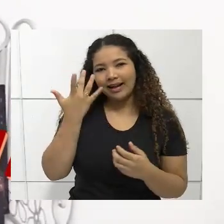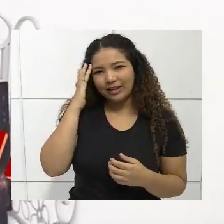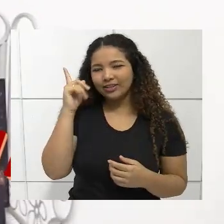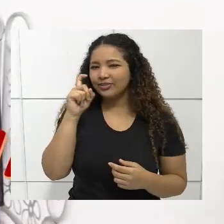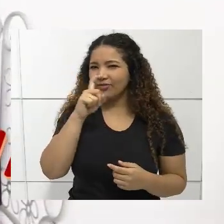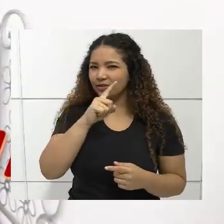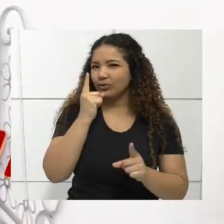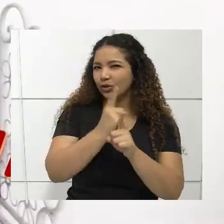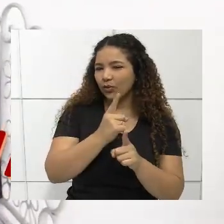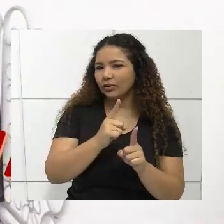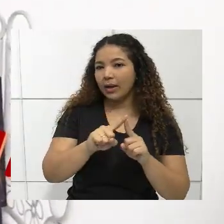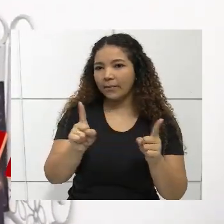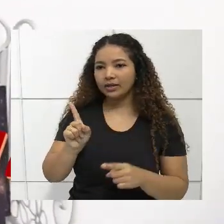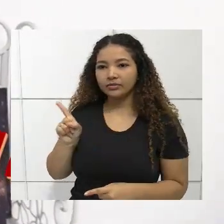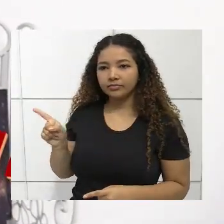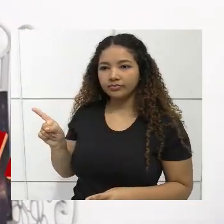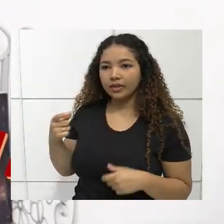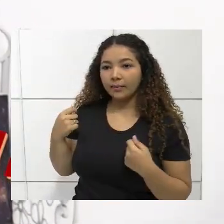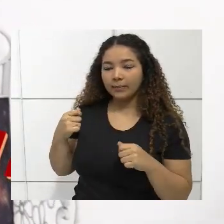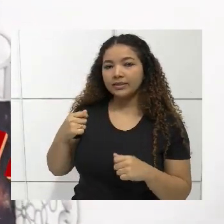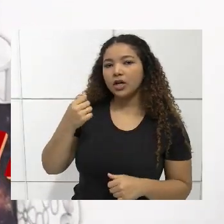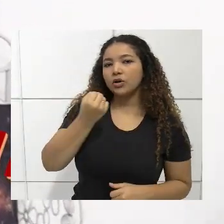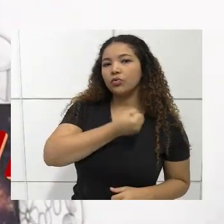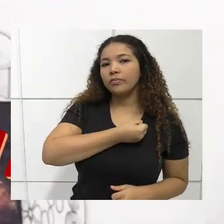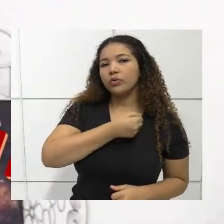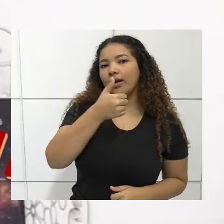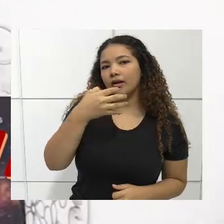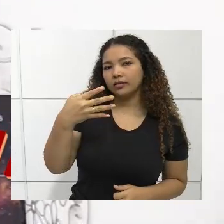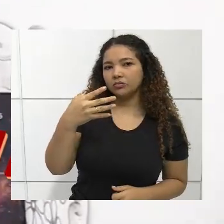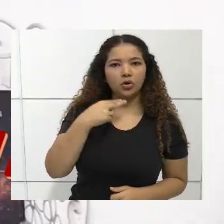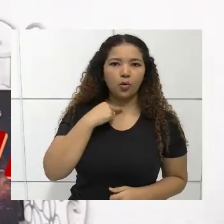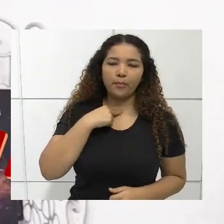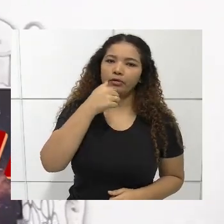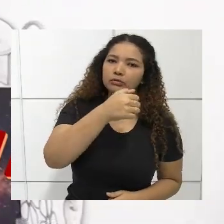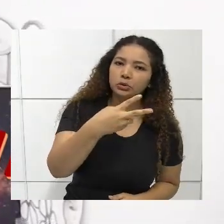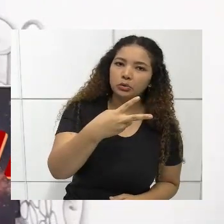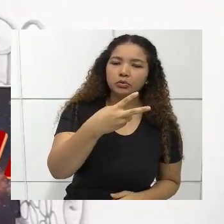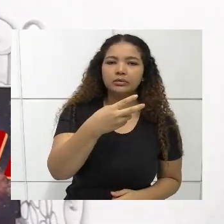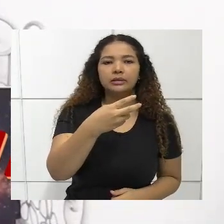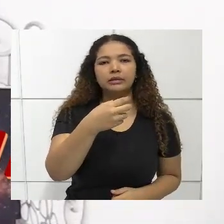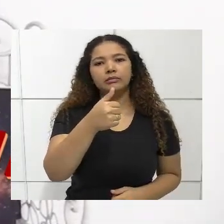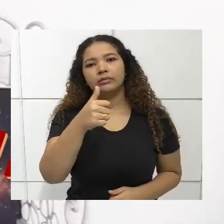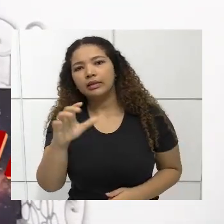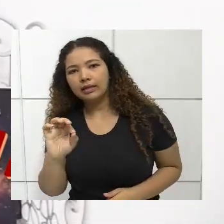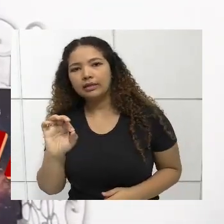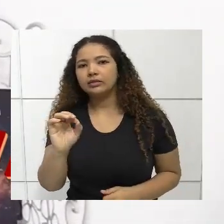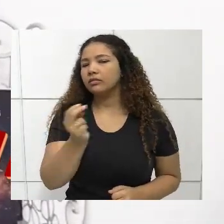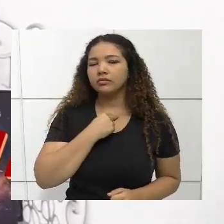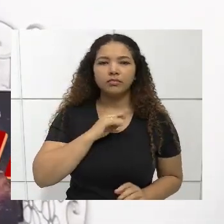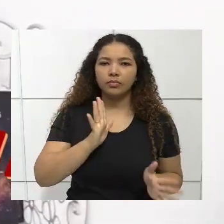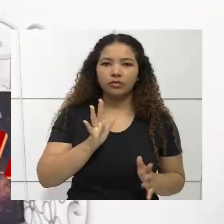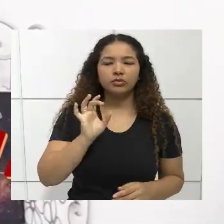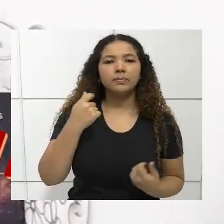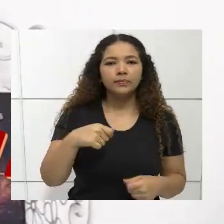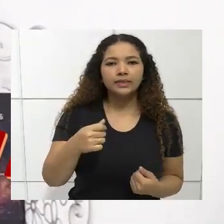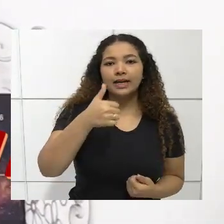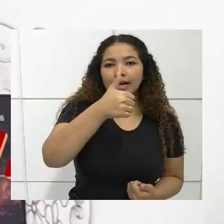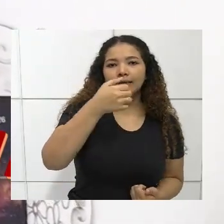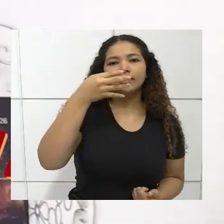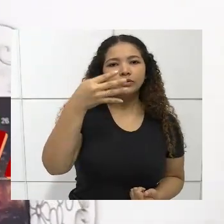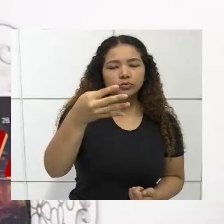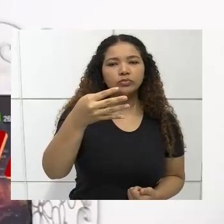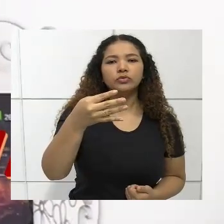achar. Então tem que ser número 14, não pode ser 12, né, não pode ser 10 também, que vai até, você pode